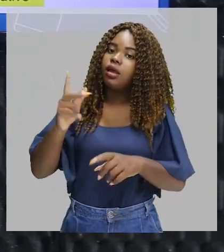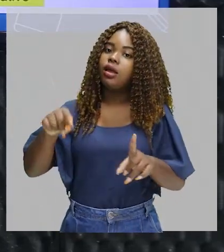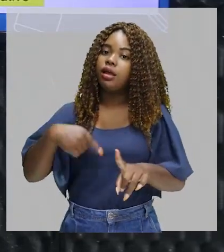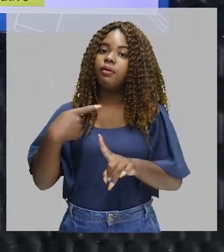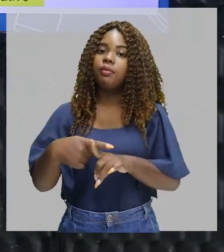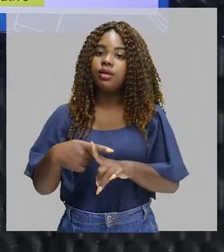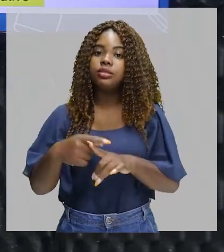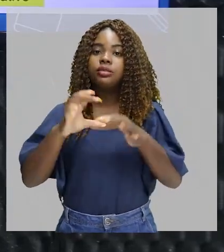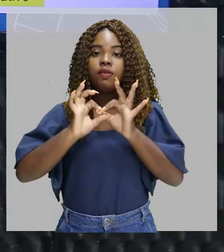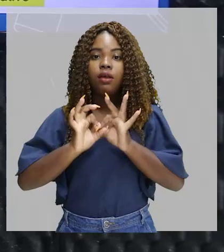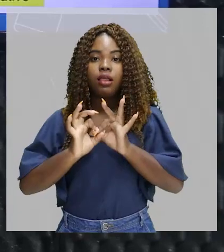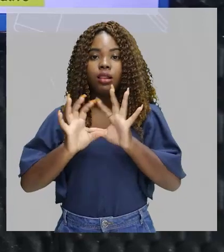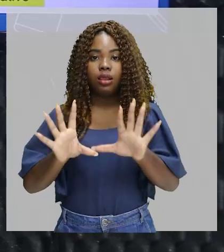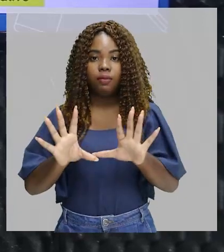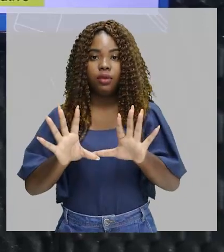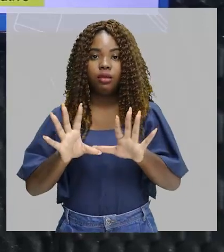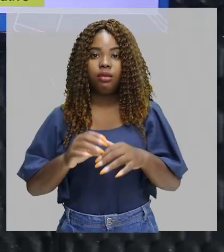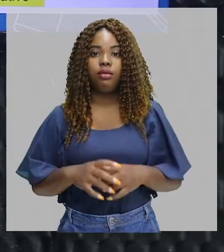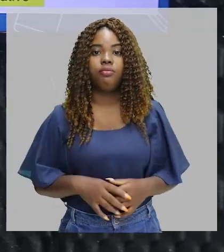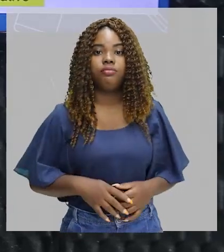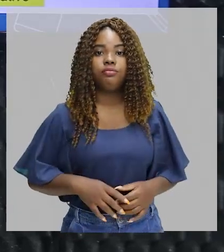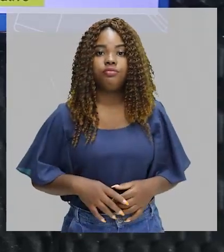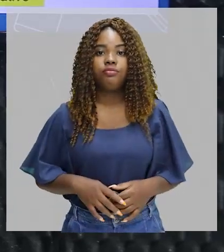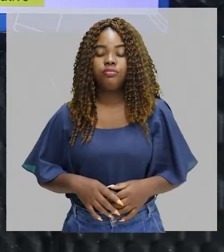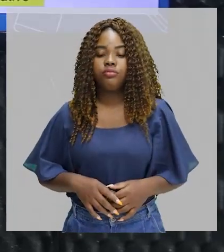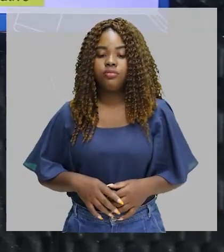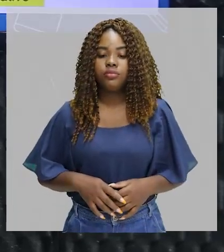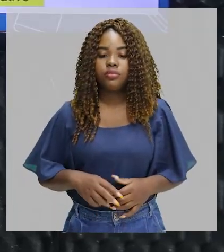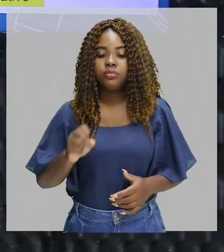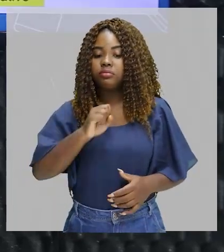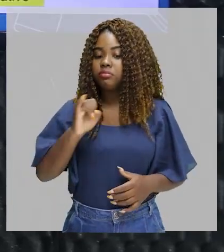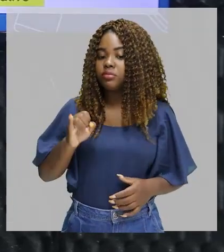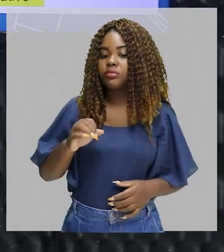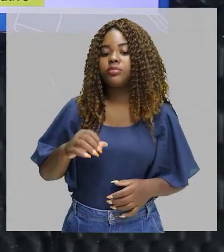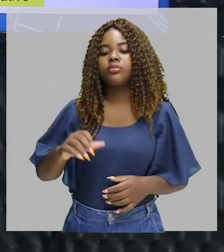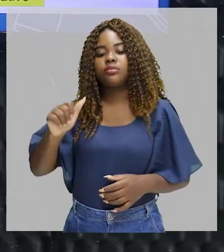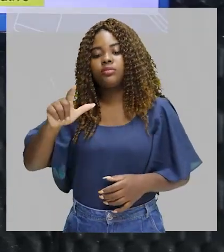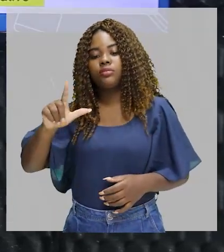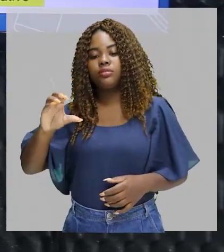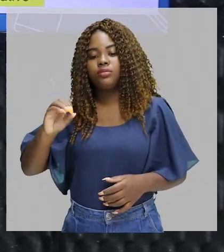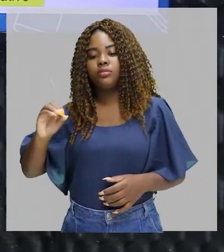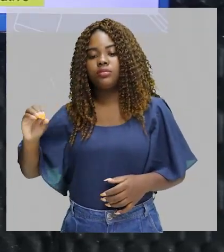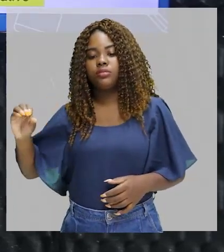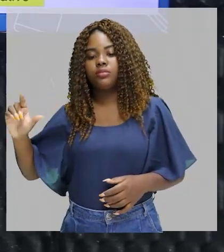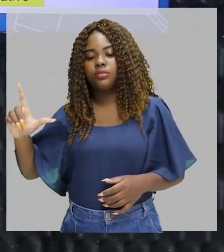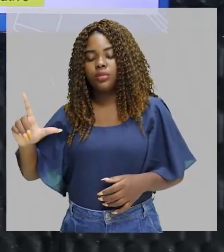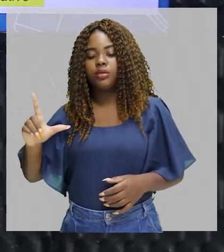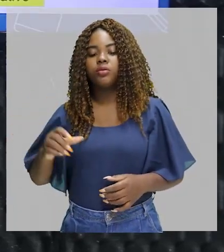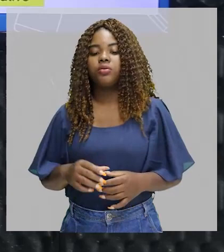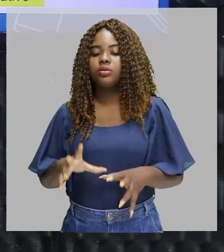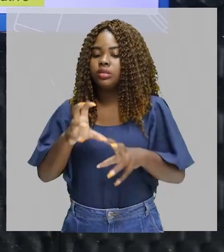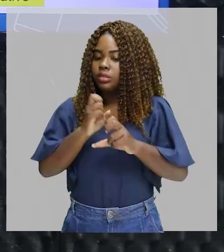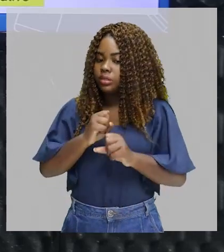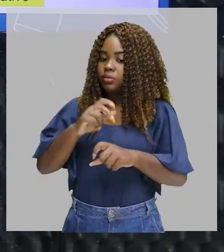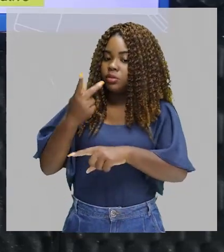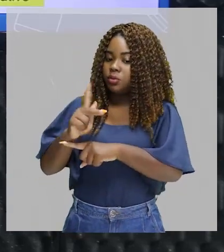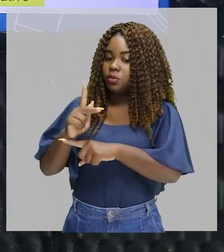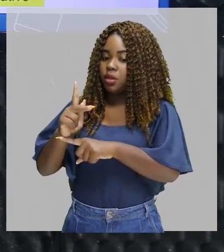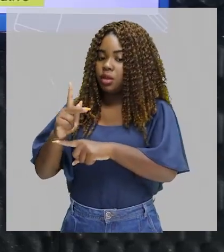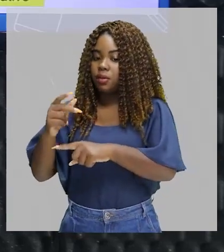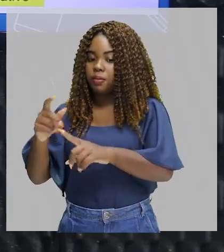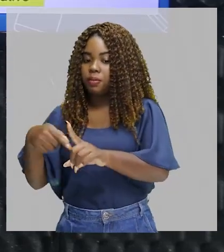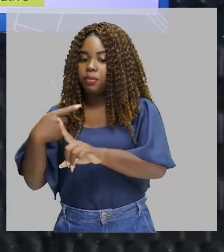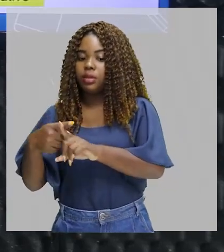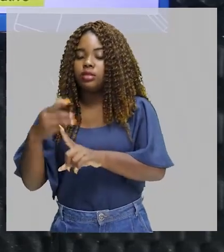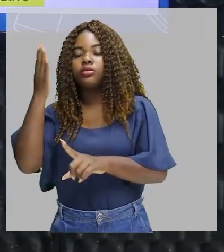foi liberado, que foi cedido. Então, se o álcool está recebendo, turminha, o H+, o que a